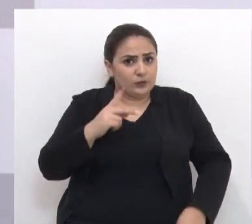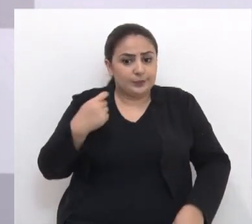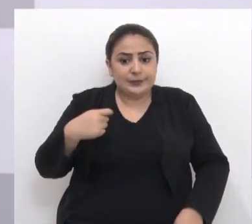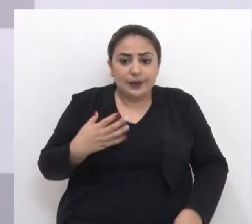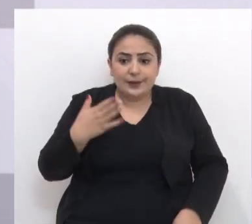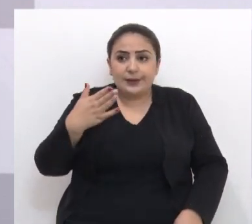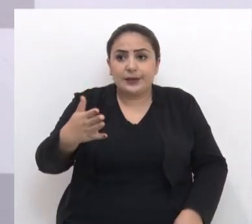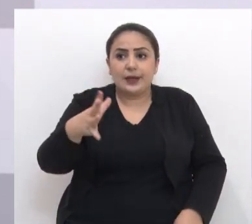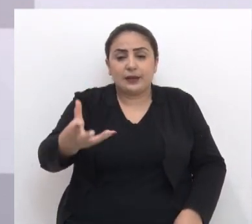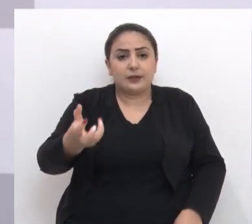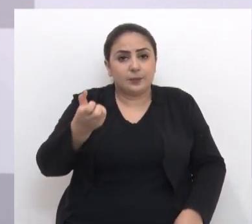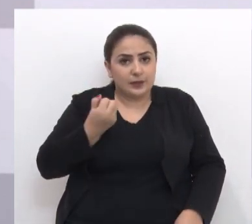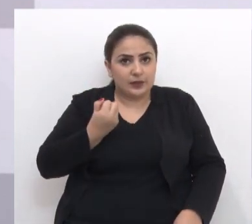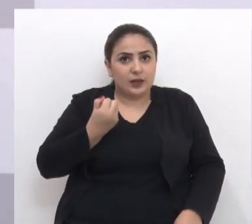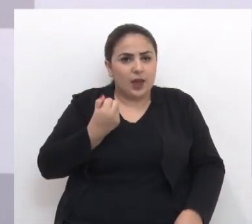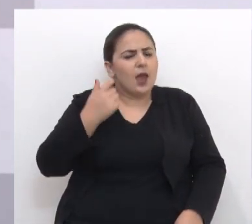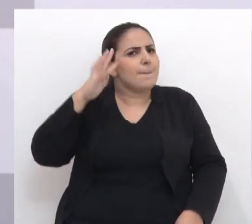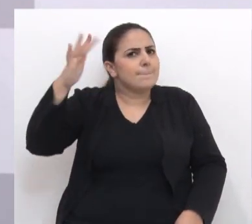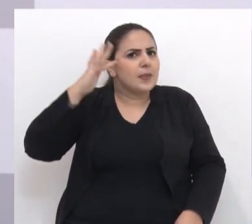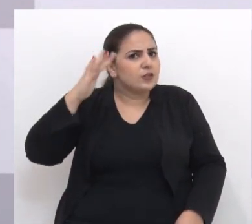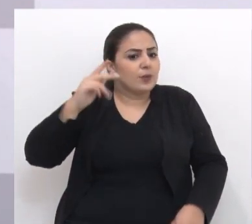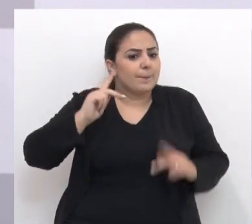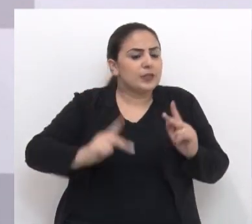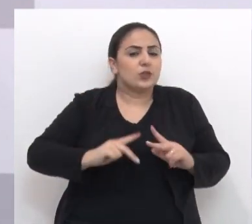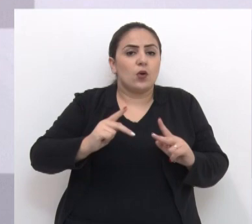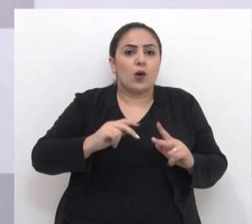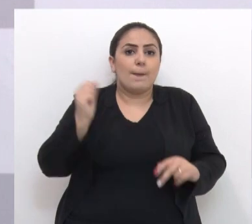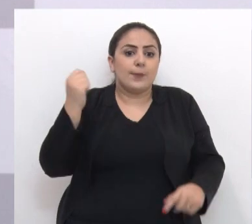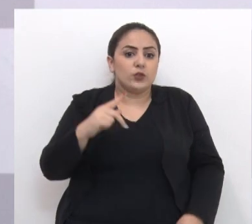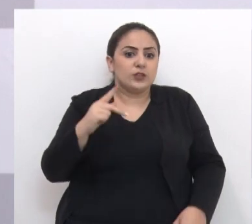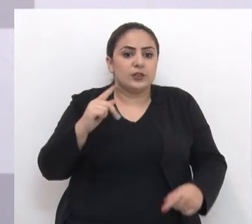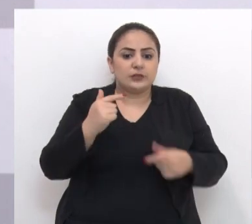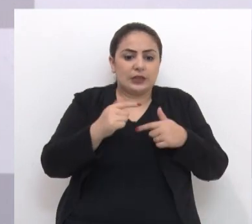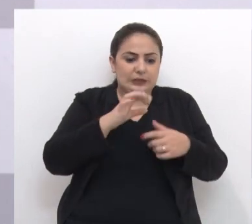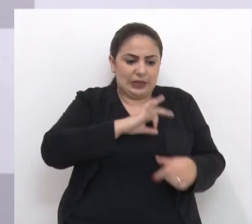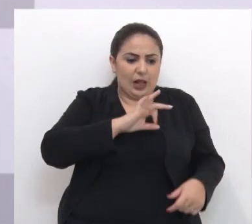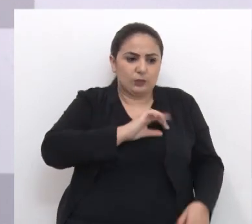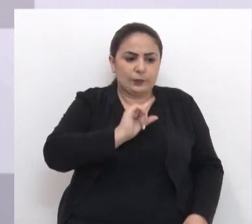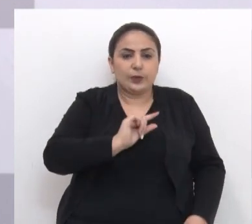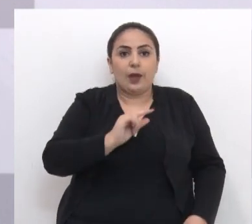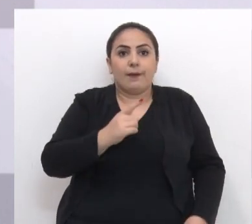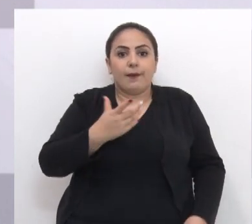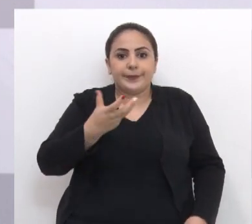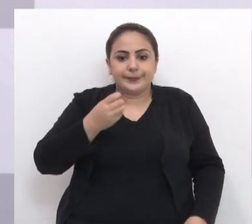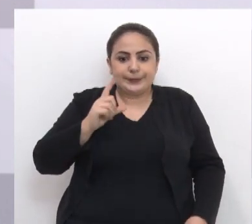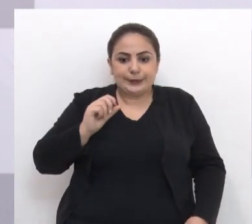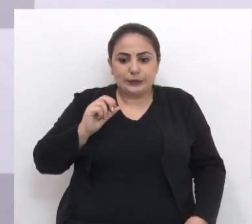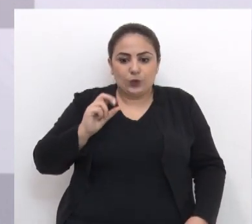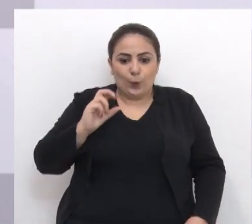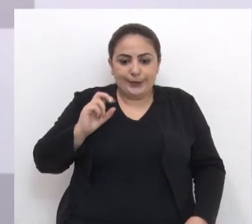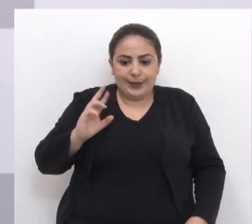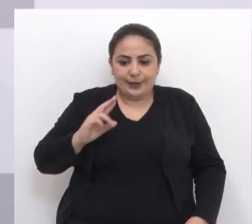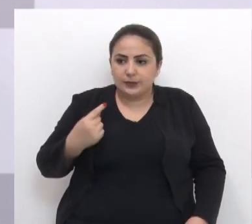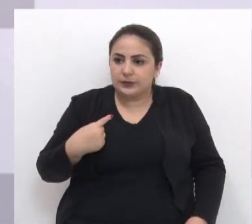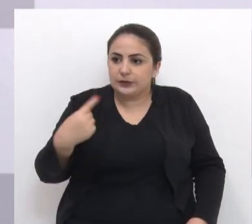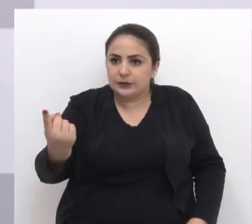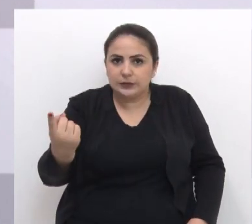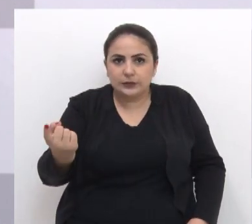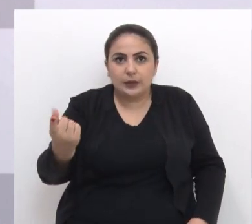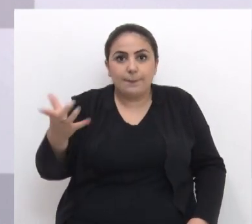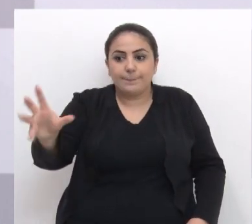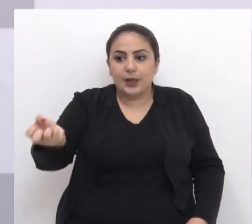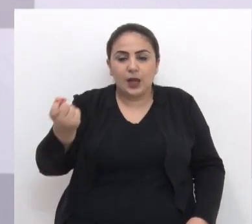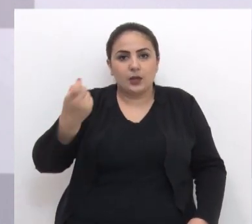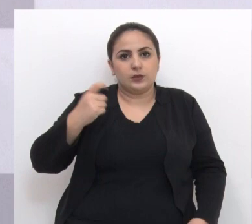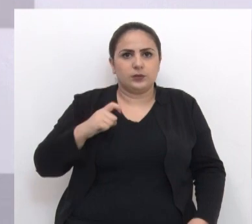terão que vir para a cidade grande receber. Aí tu imagine um aposentado, salário mínimo, ter que gastar, sei lá, R$50 para vir e voltar, tirar R$50